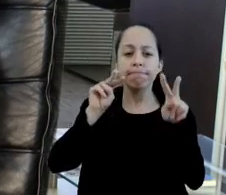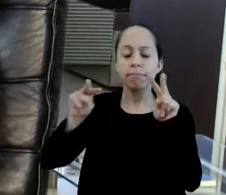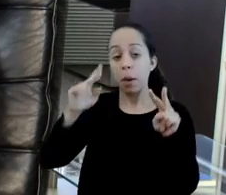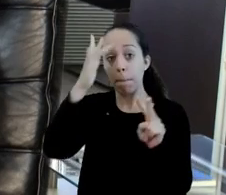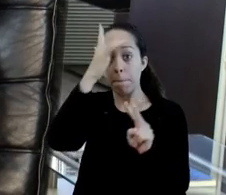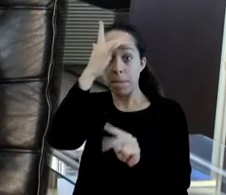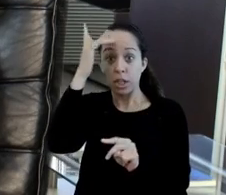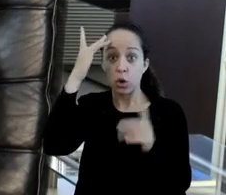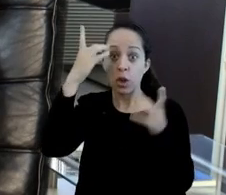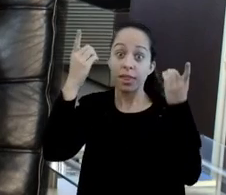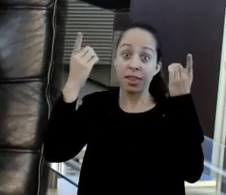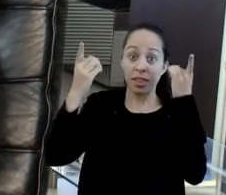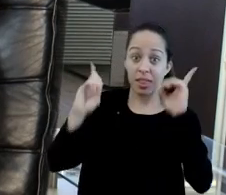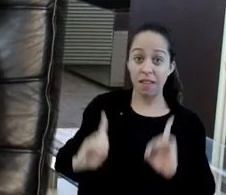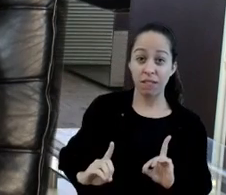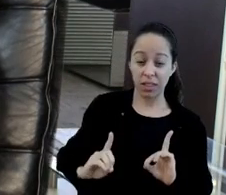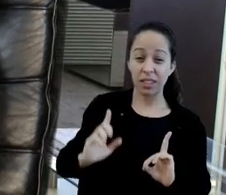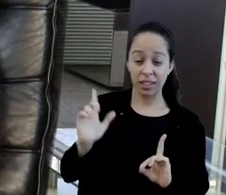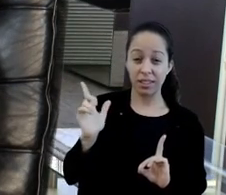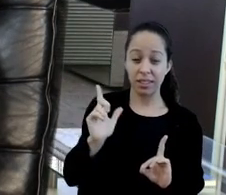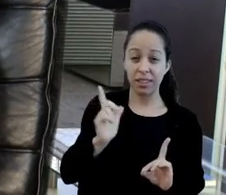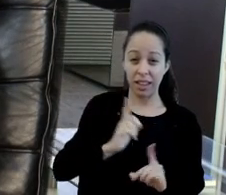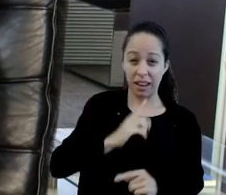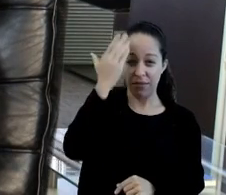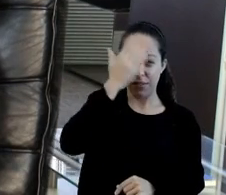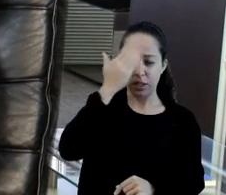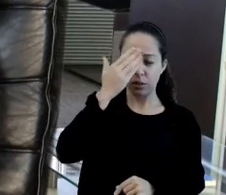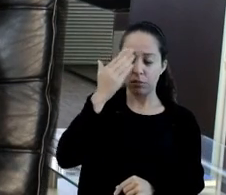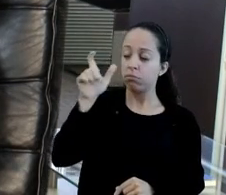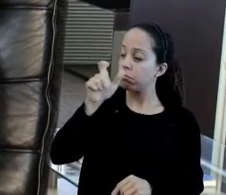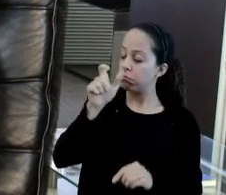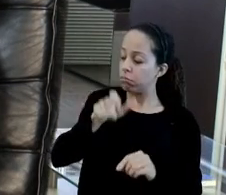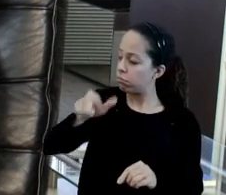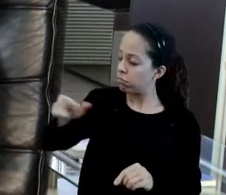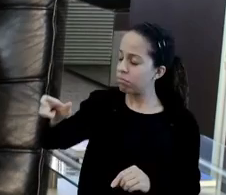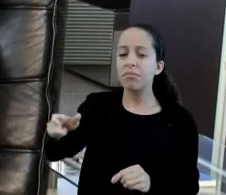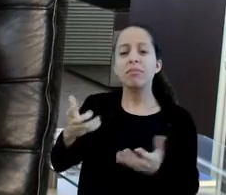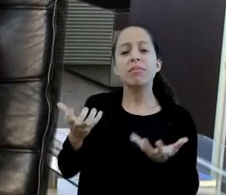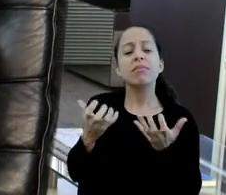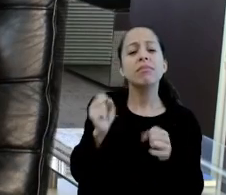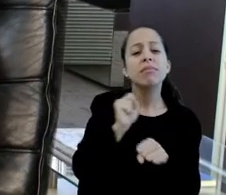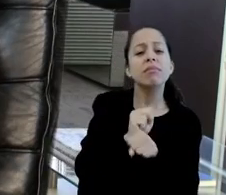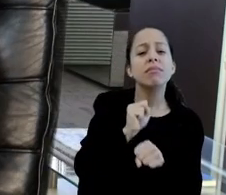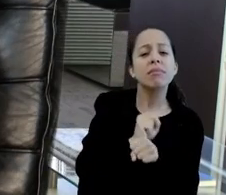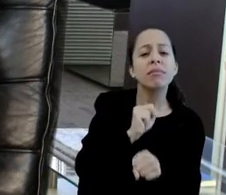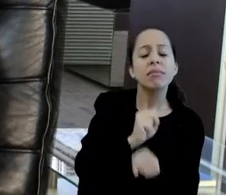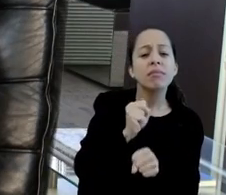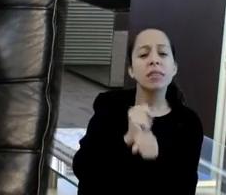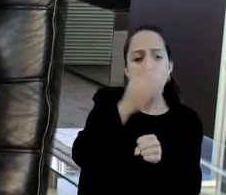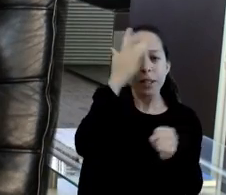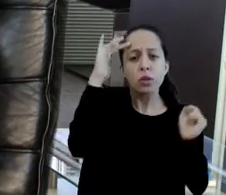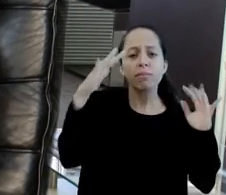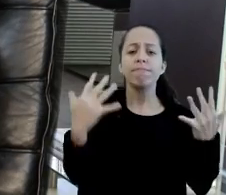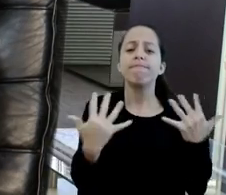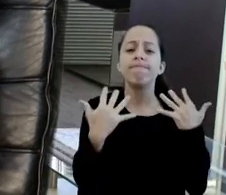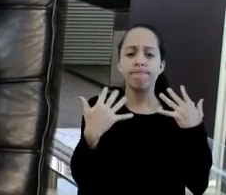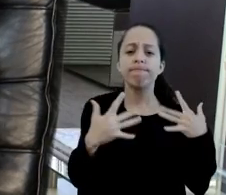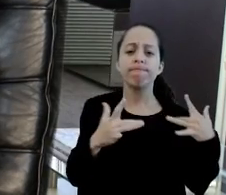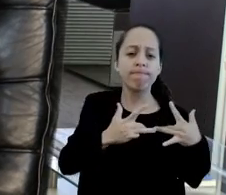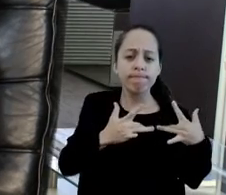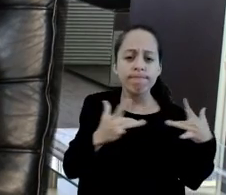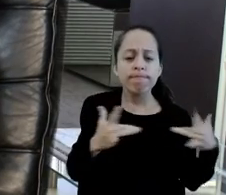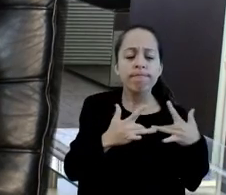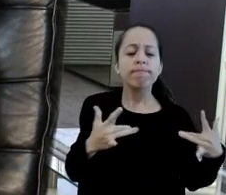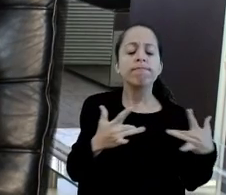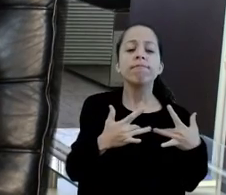visuais esperando um olhar solidário é grande. Então tem gente de outros países abraçando